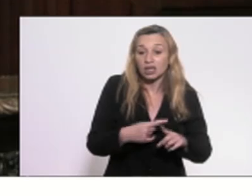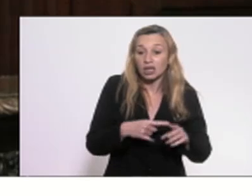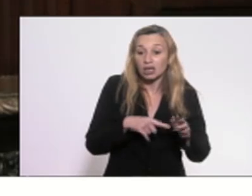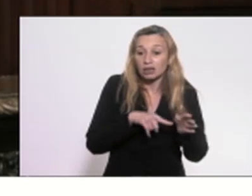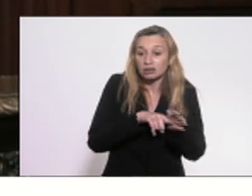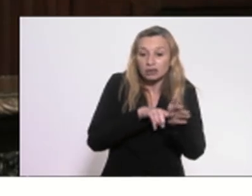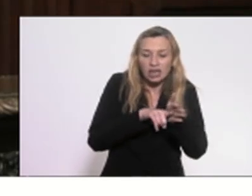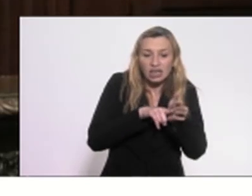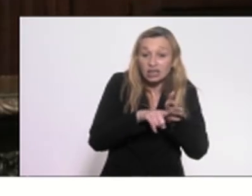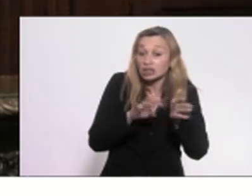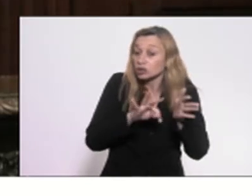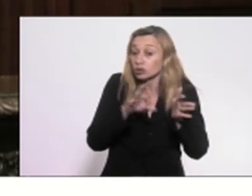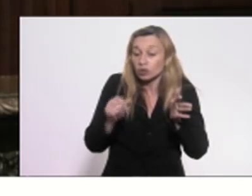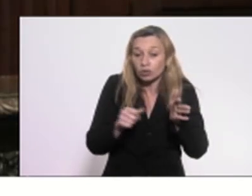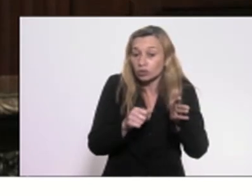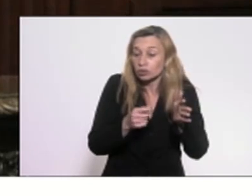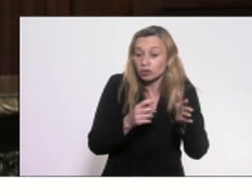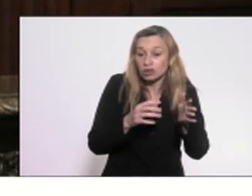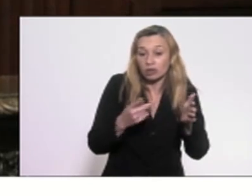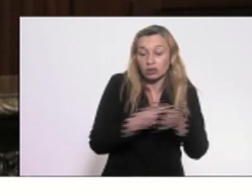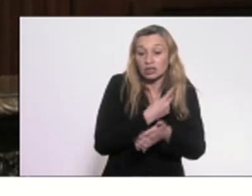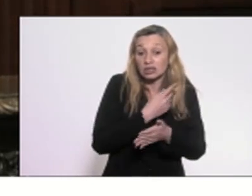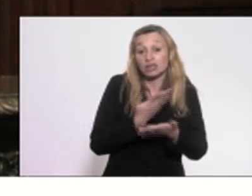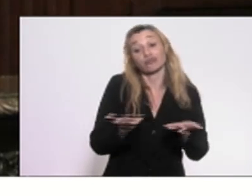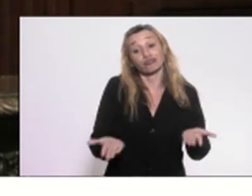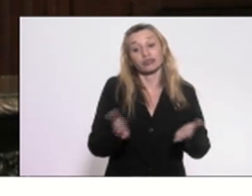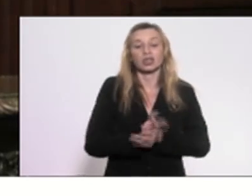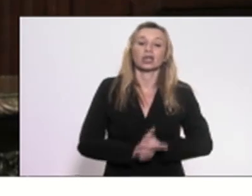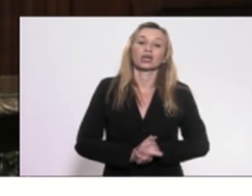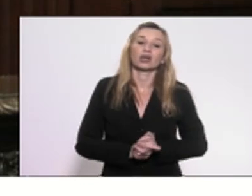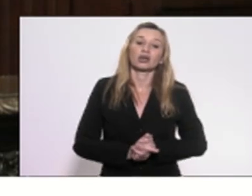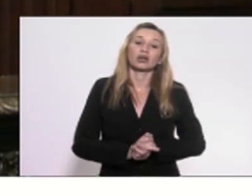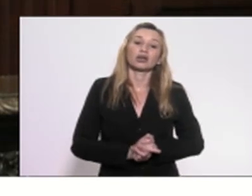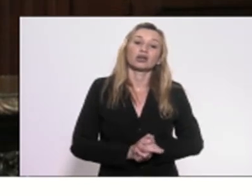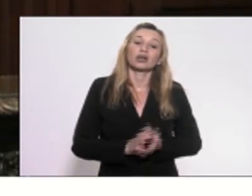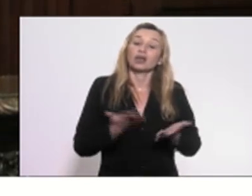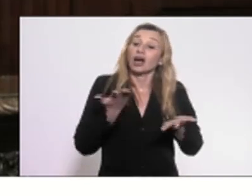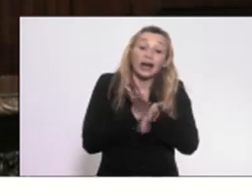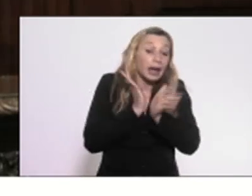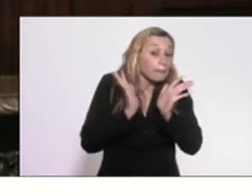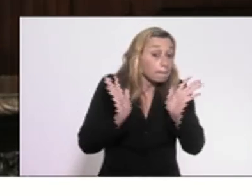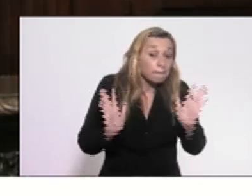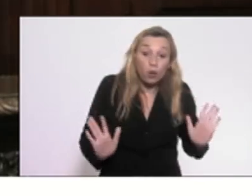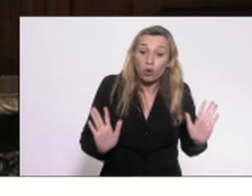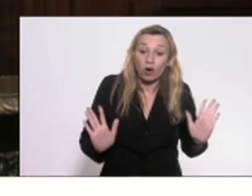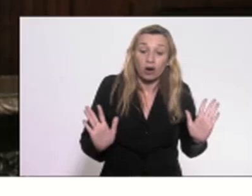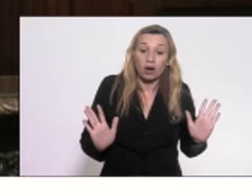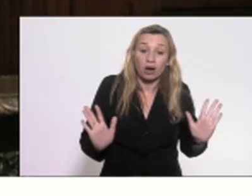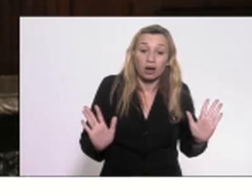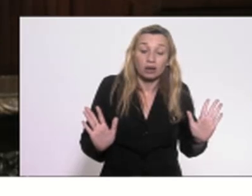imagens. Ora, e diante disso, isso acabou